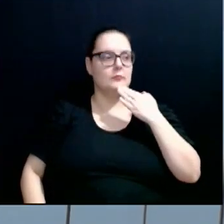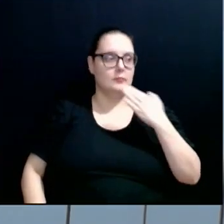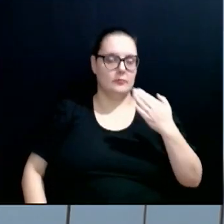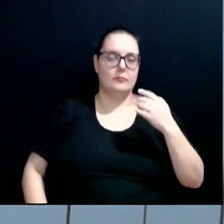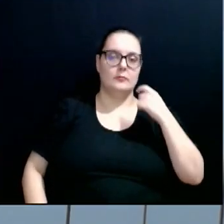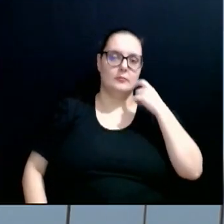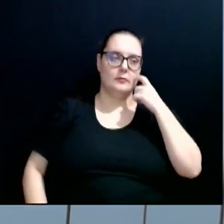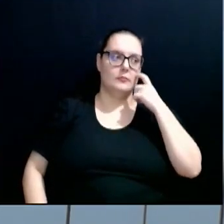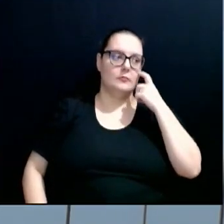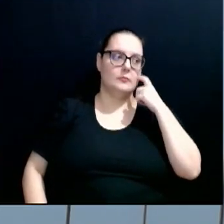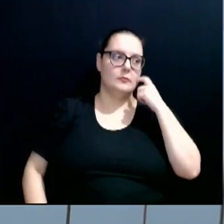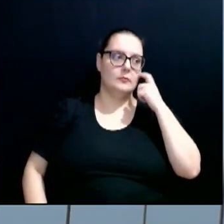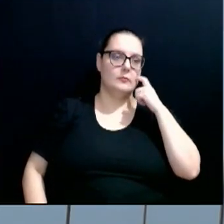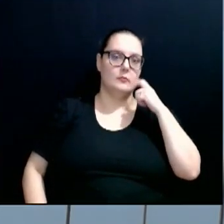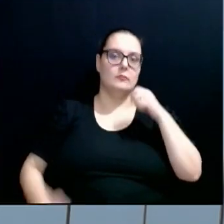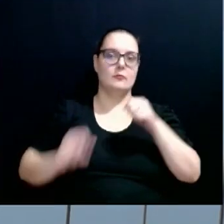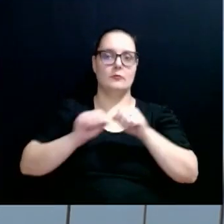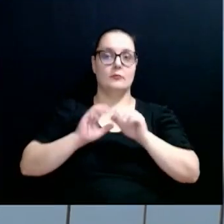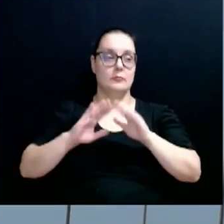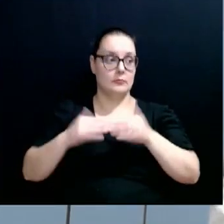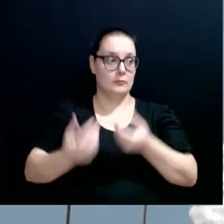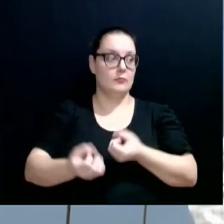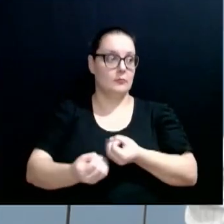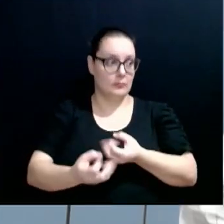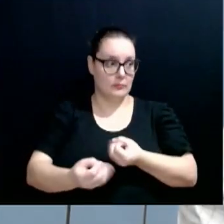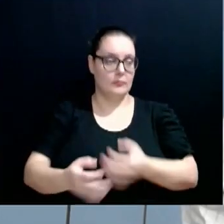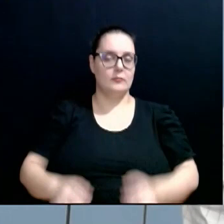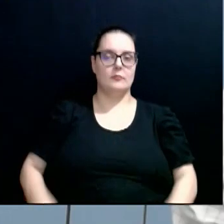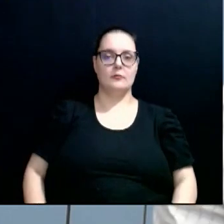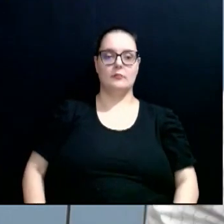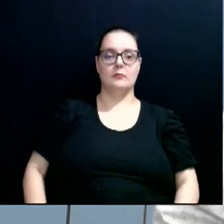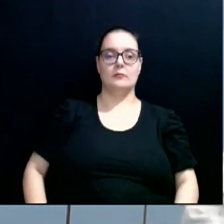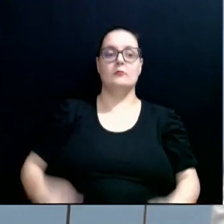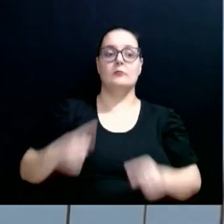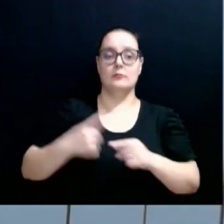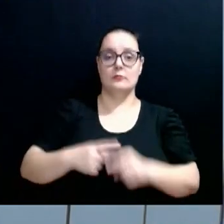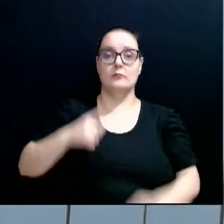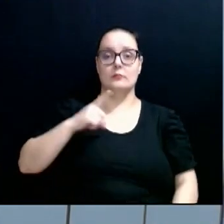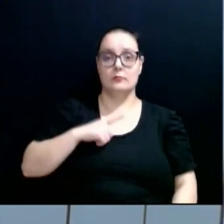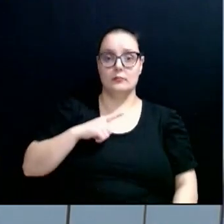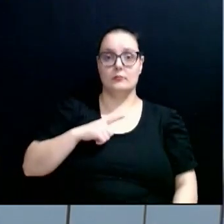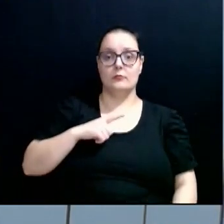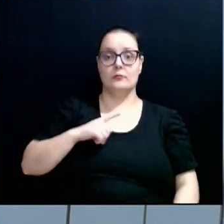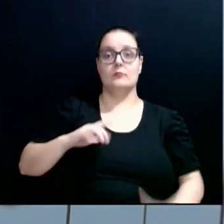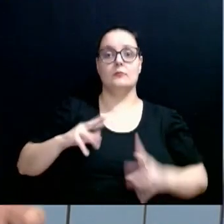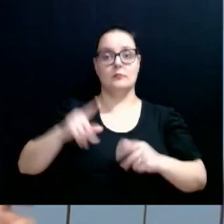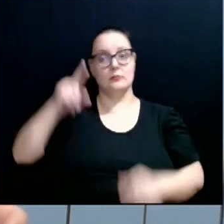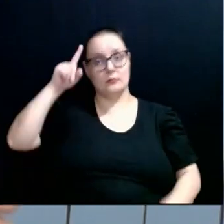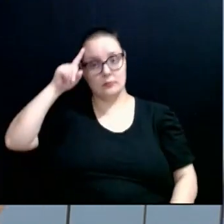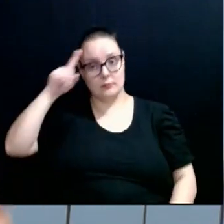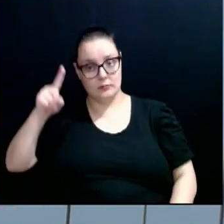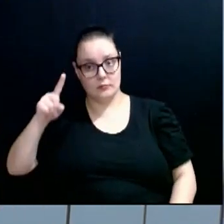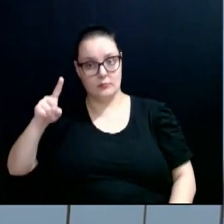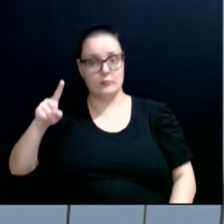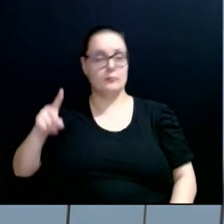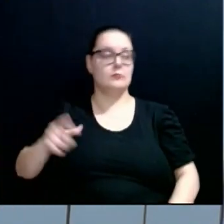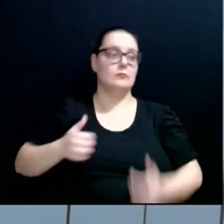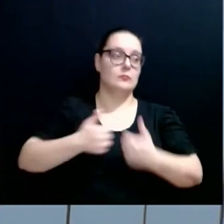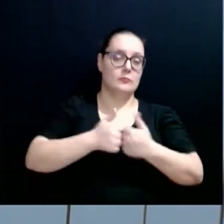de informações, porque eu tinha todas as datas dos ônibus daqui da cidade de